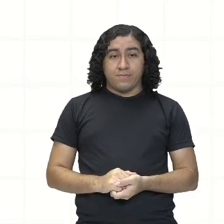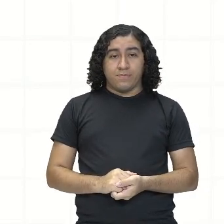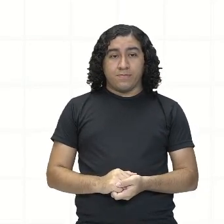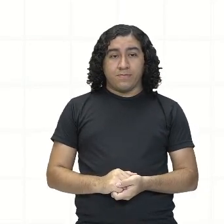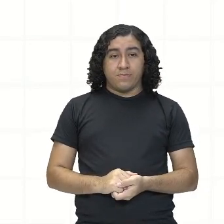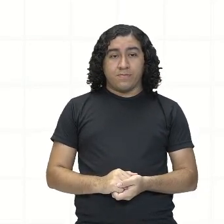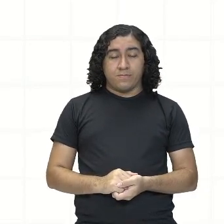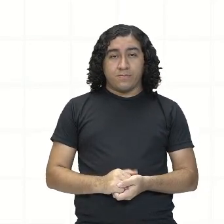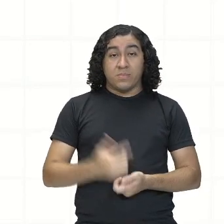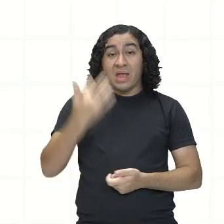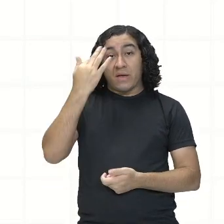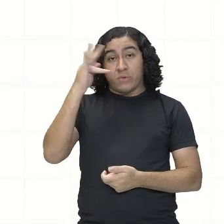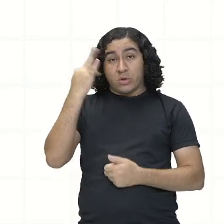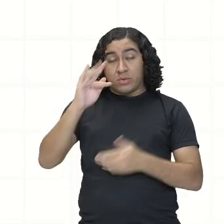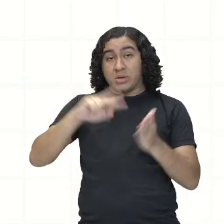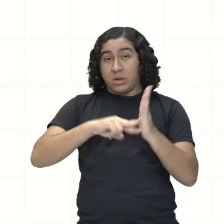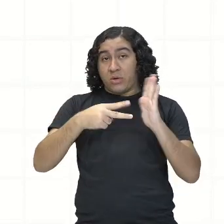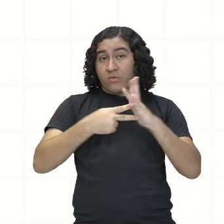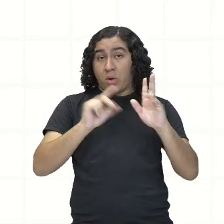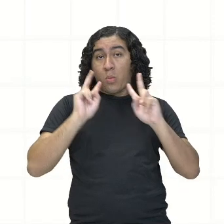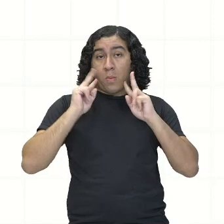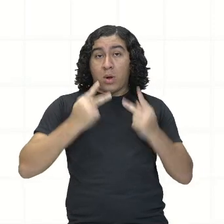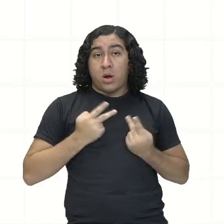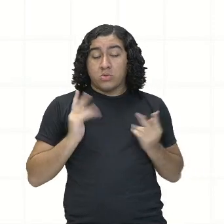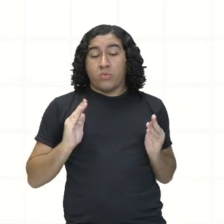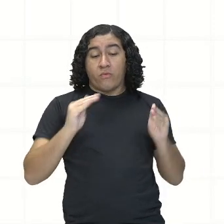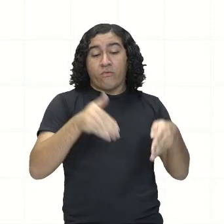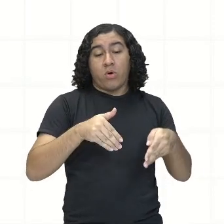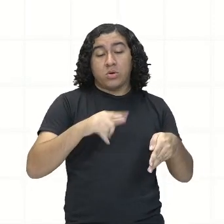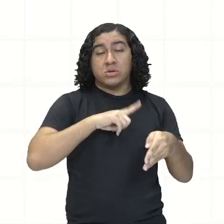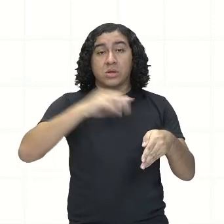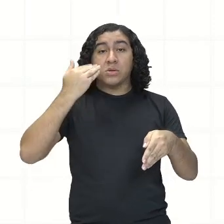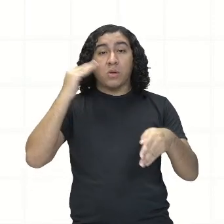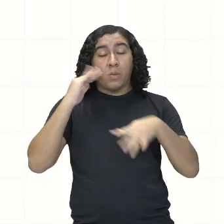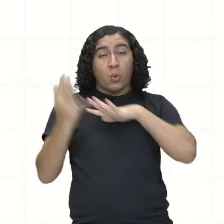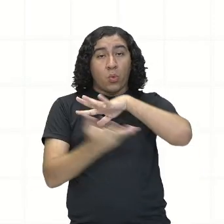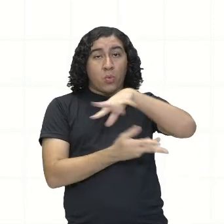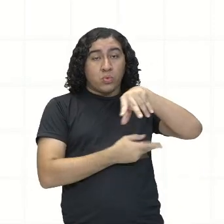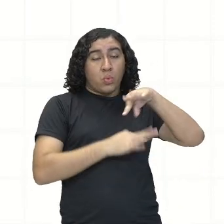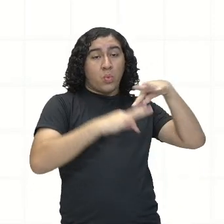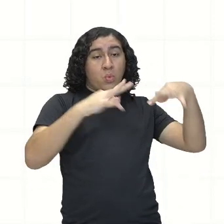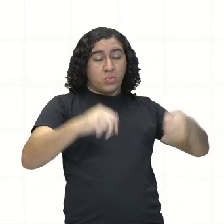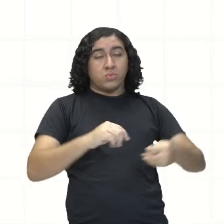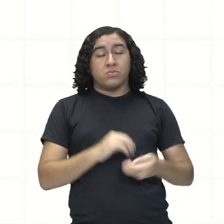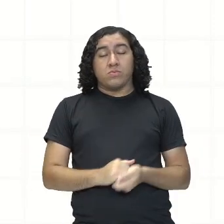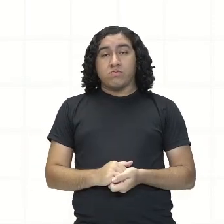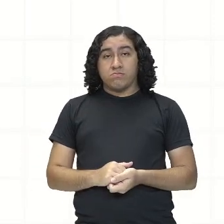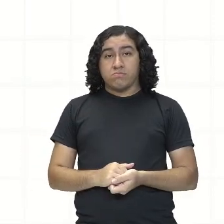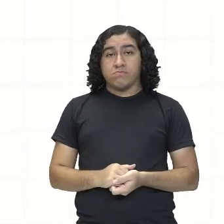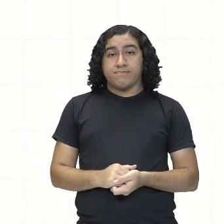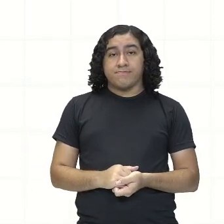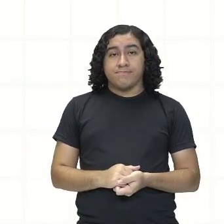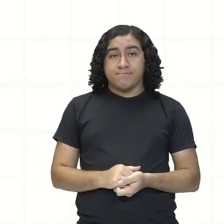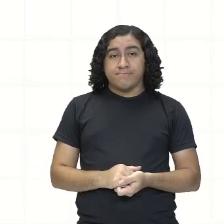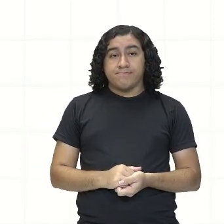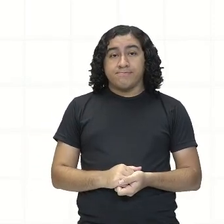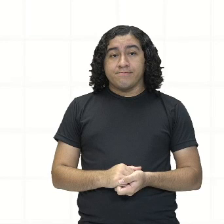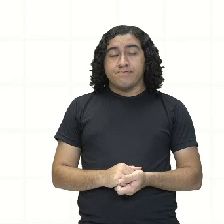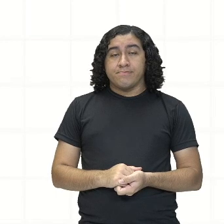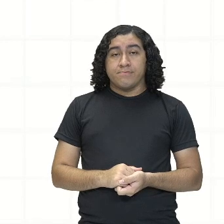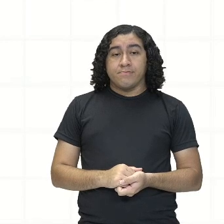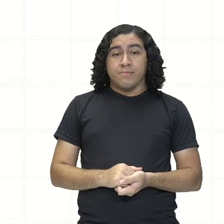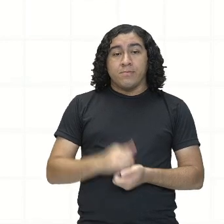homem como um indivíduo central para o entendimento do mundo. Vai exaltar a